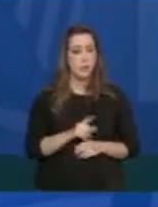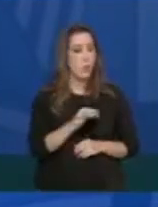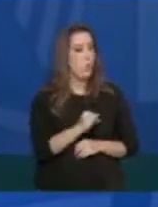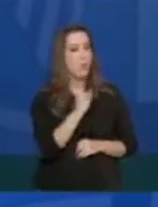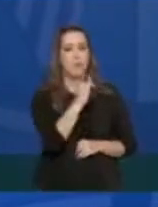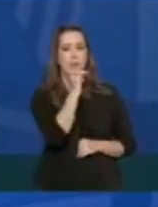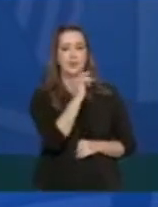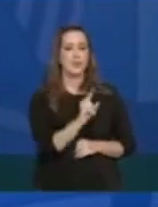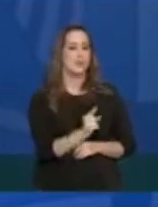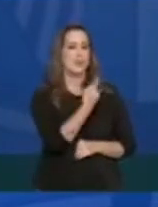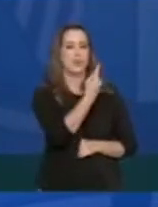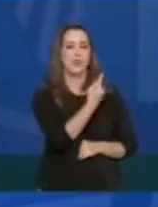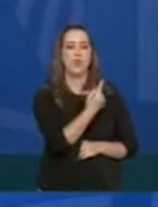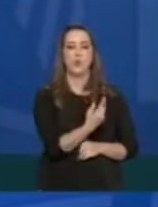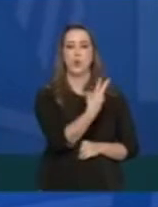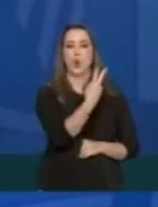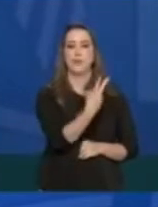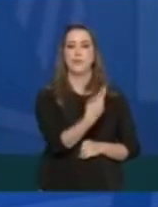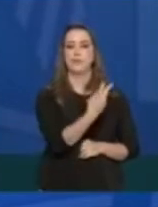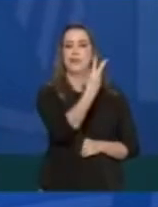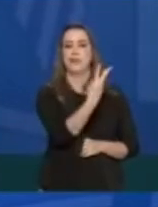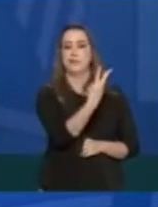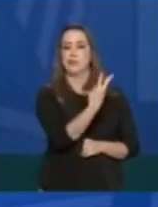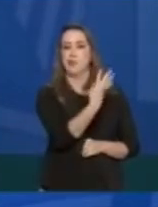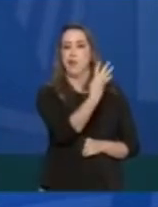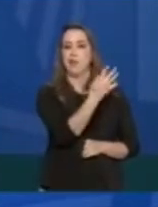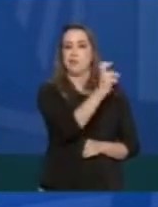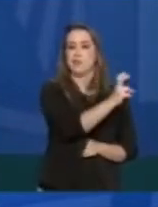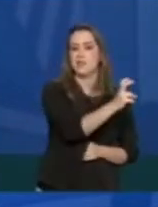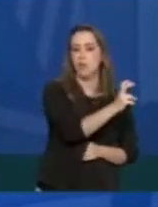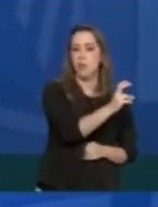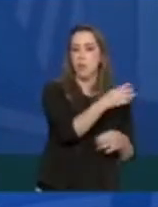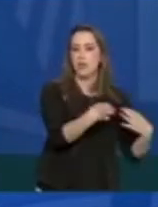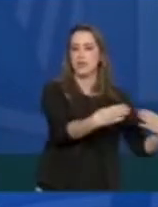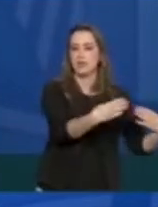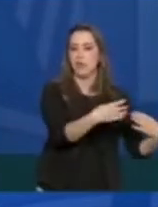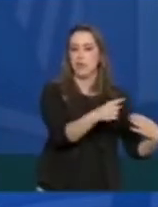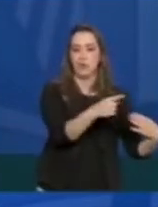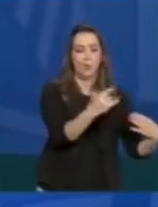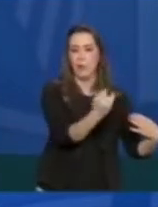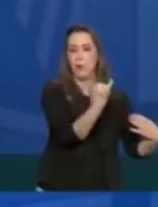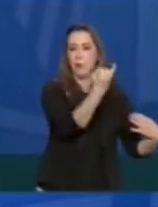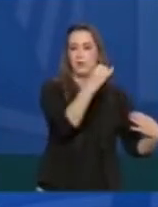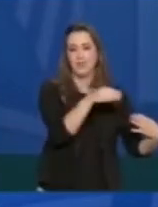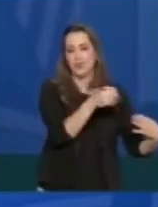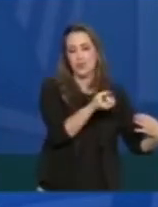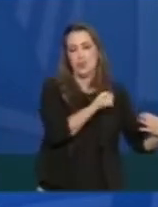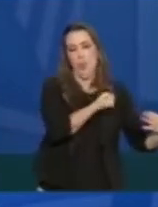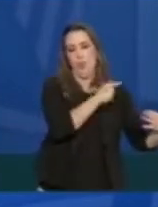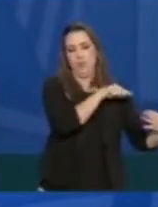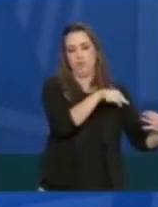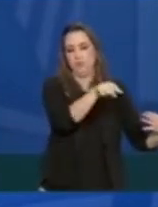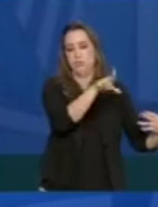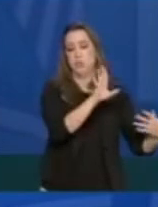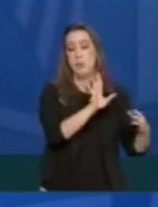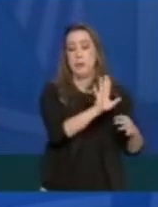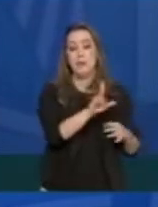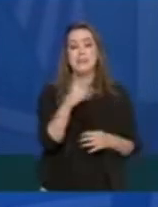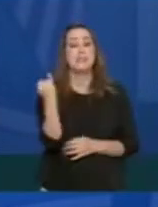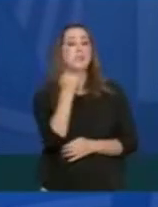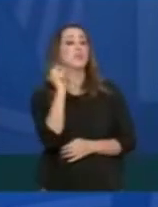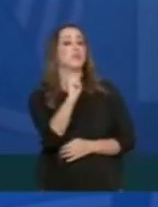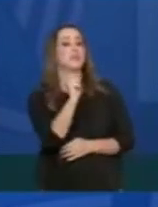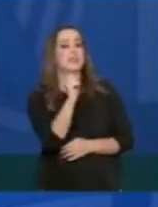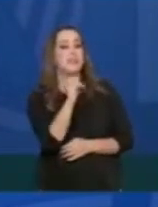se há 1 ou 2 ou 3 ou 5 ministérios, é se a política pública está sendo realizada. E o